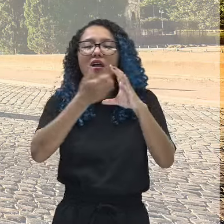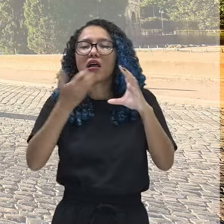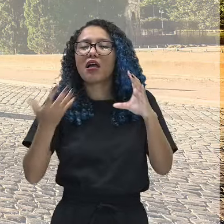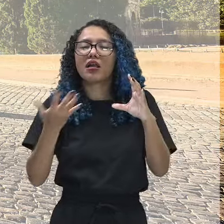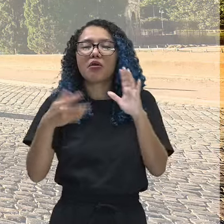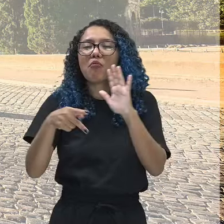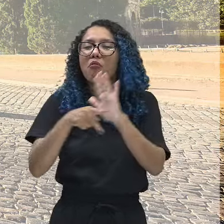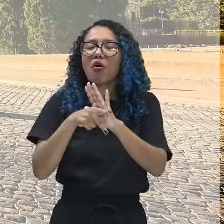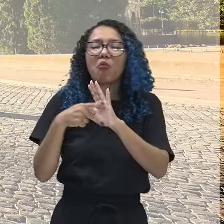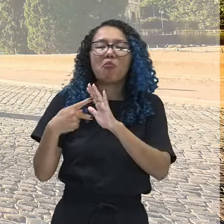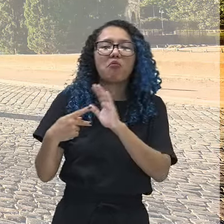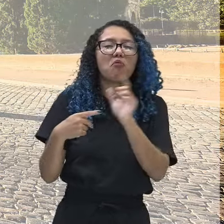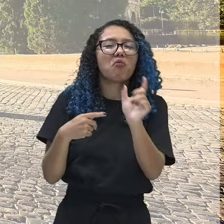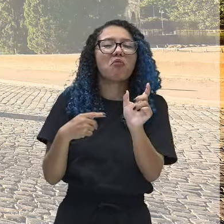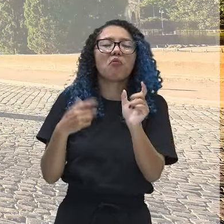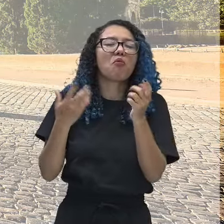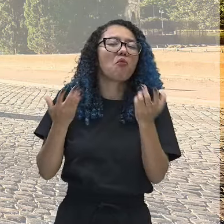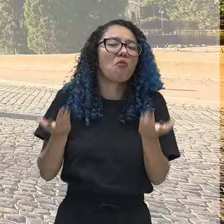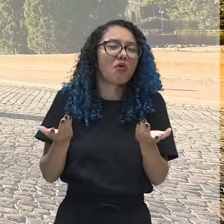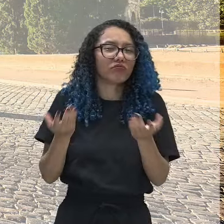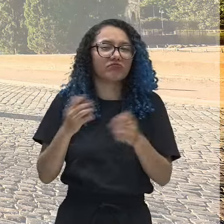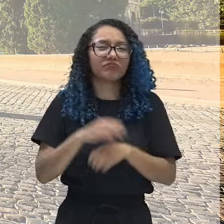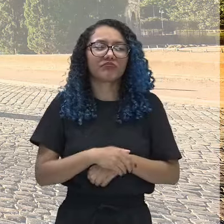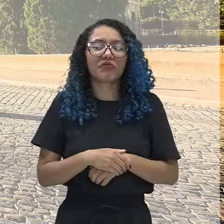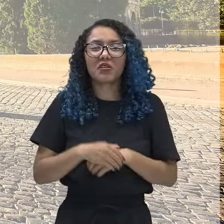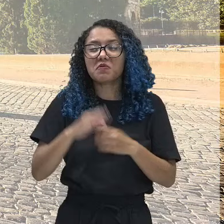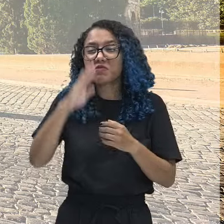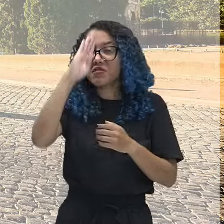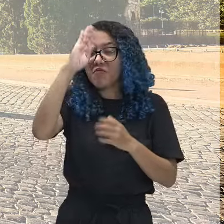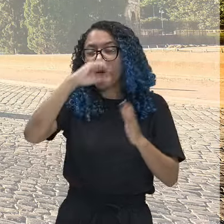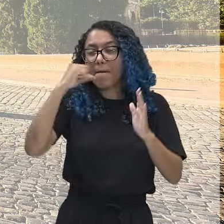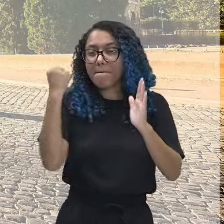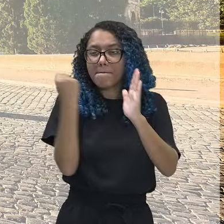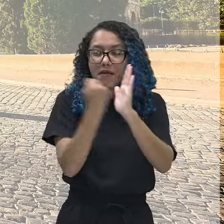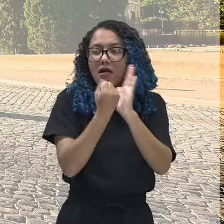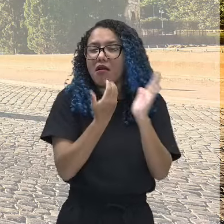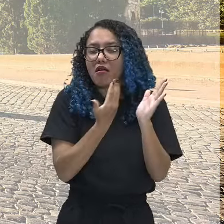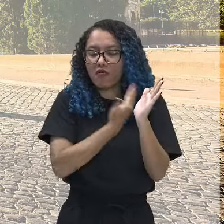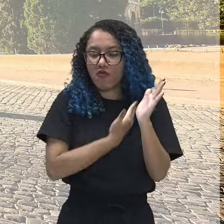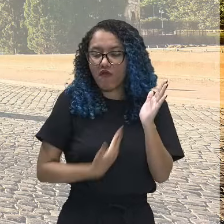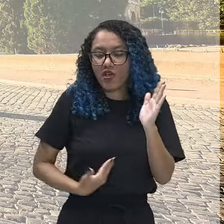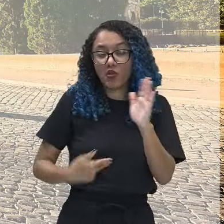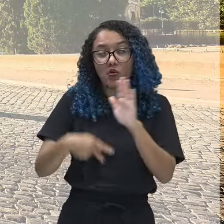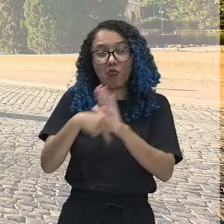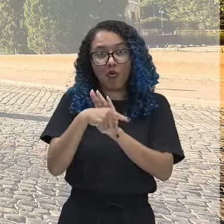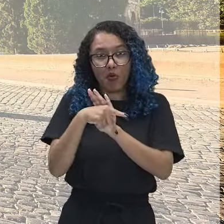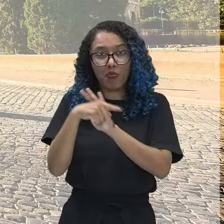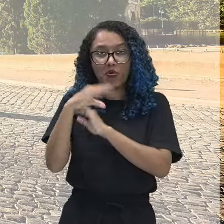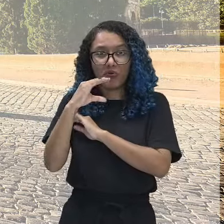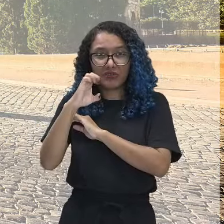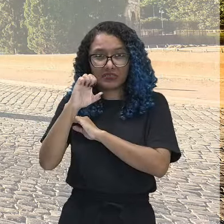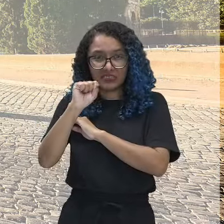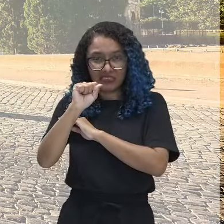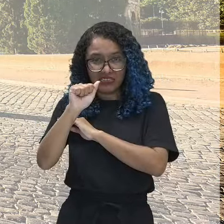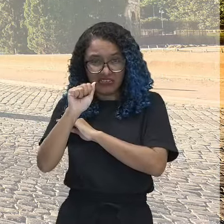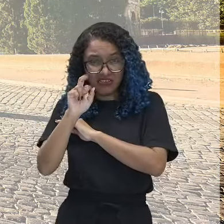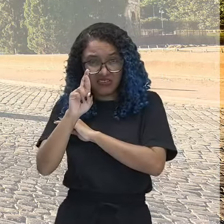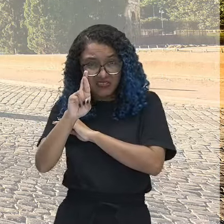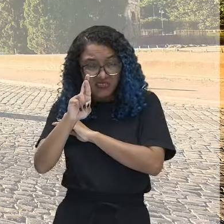características que marcaram tanto o governo do César Augusto, que viria a ser o